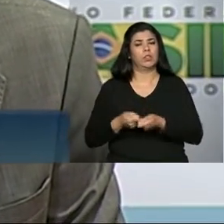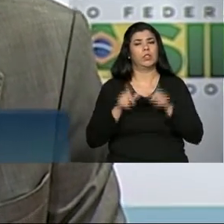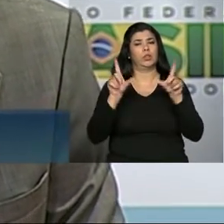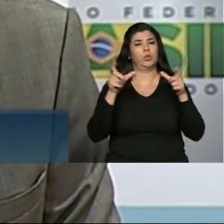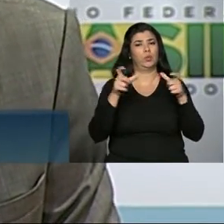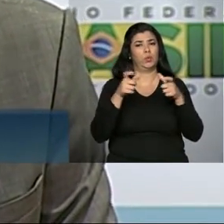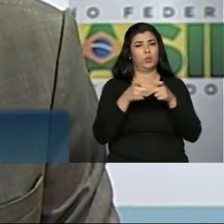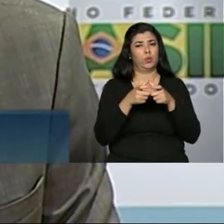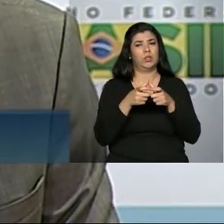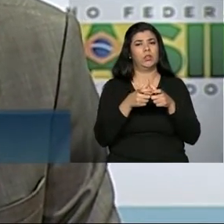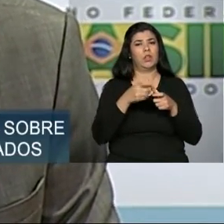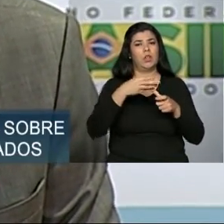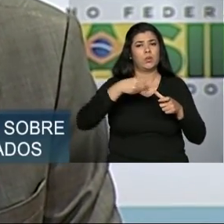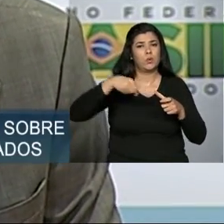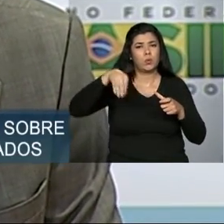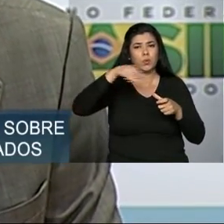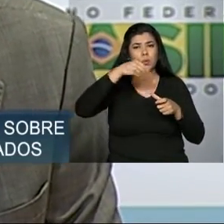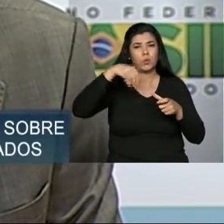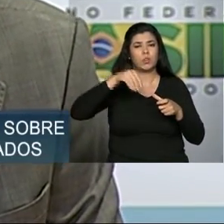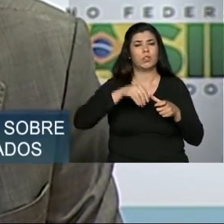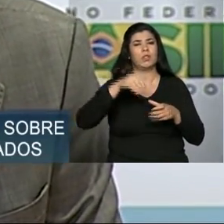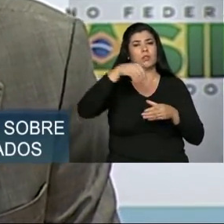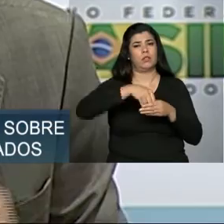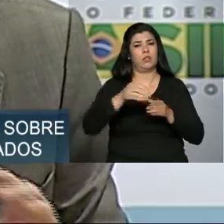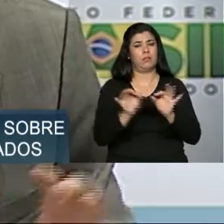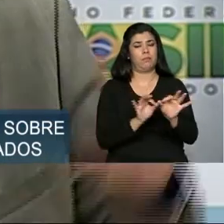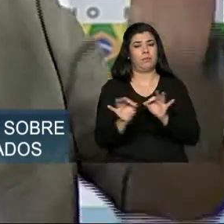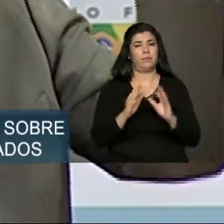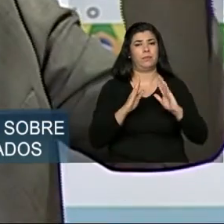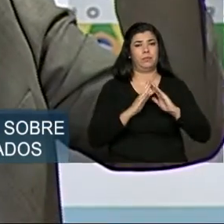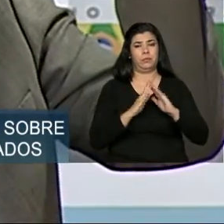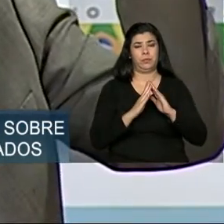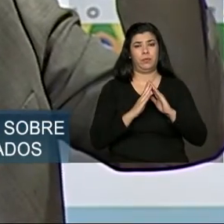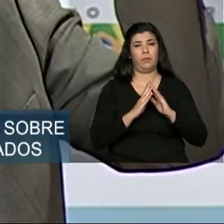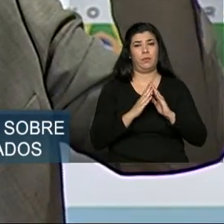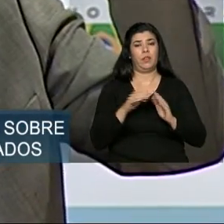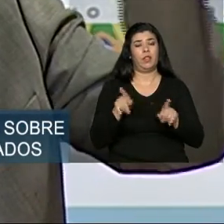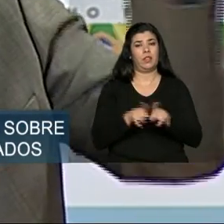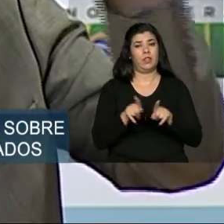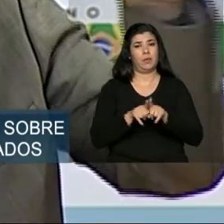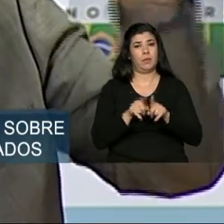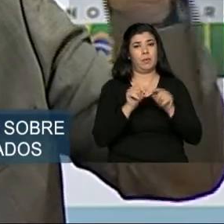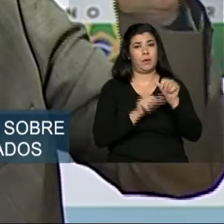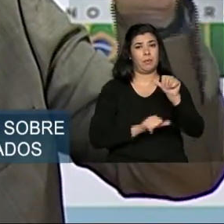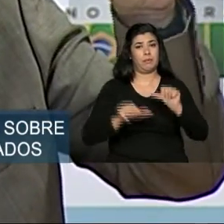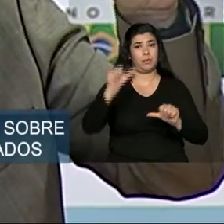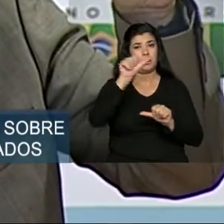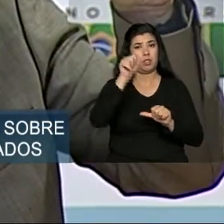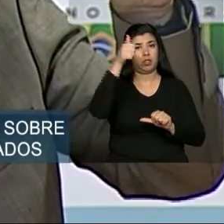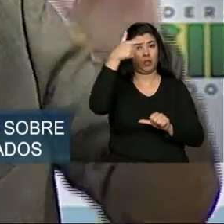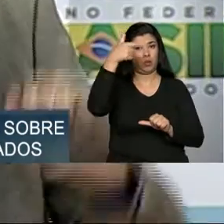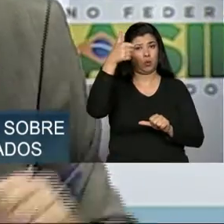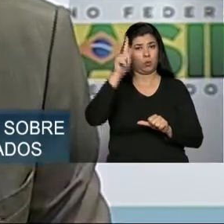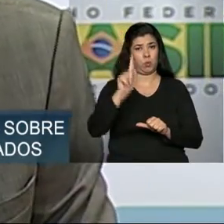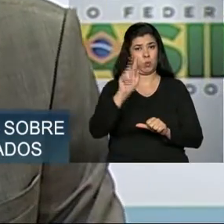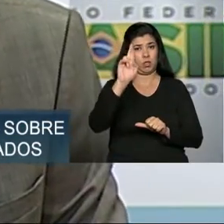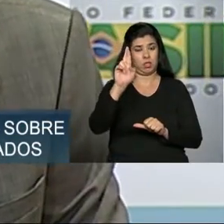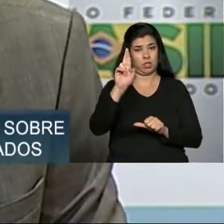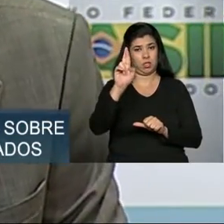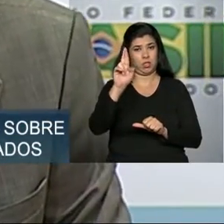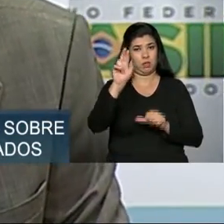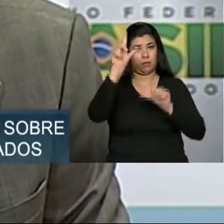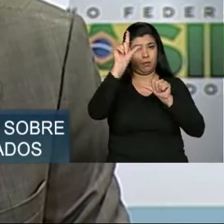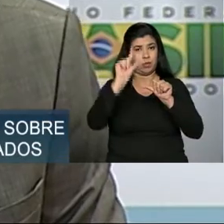de adicionar sal na nossa alimentação, para a gente poder sair dos 12 gramas e chegar